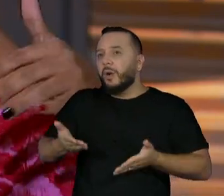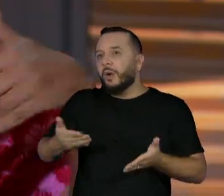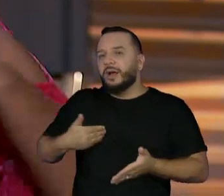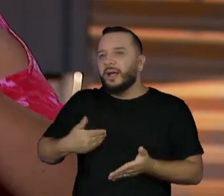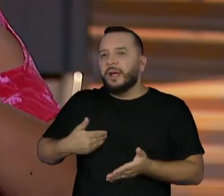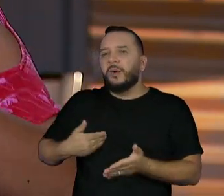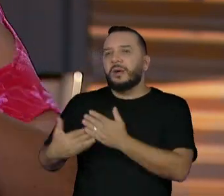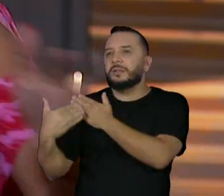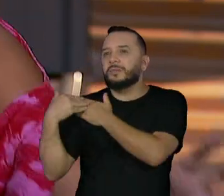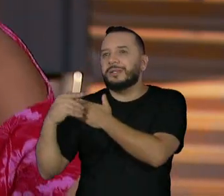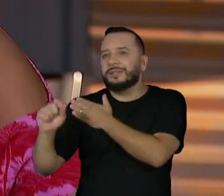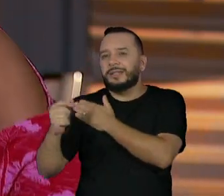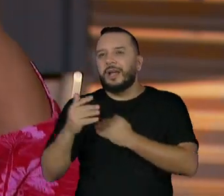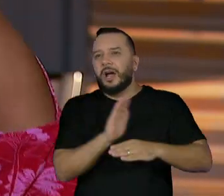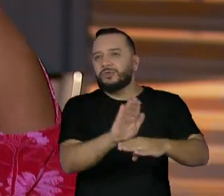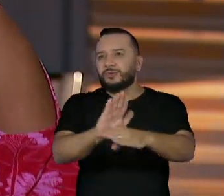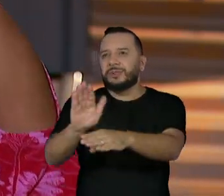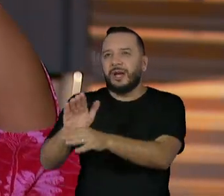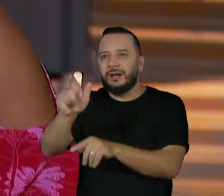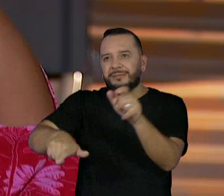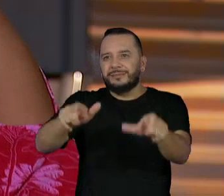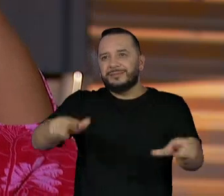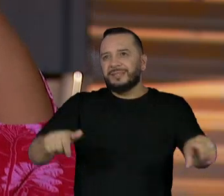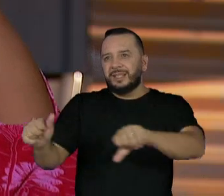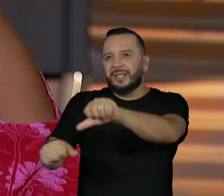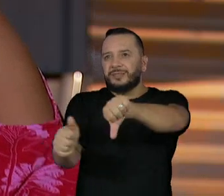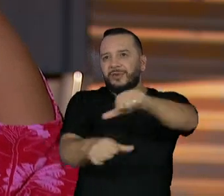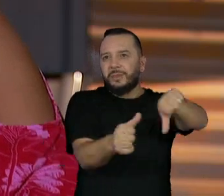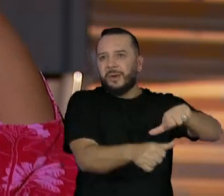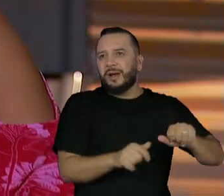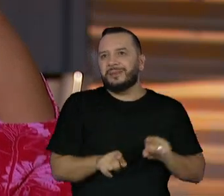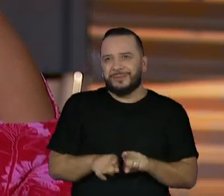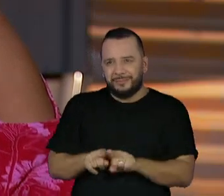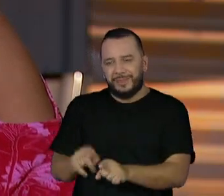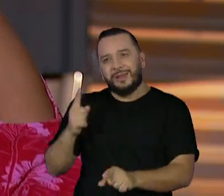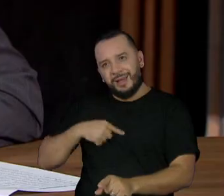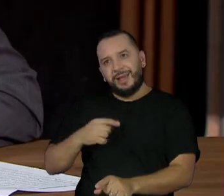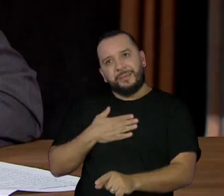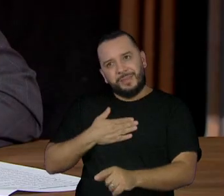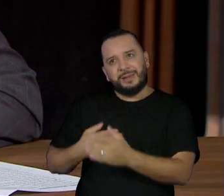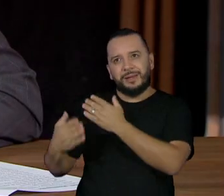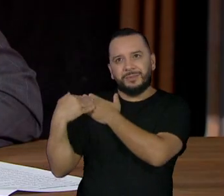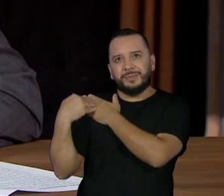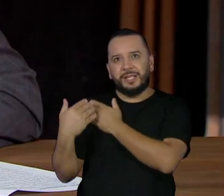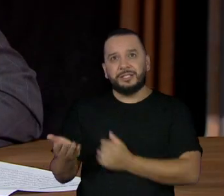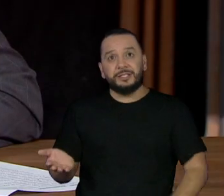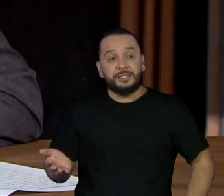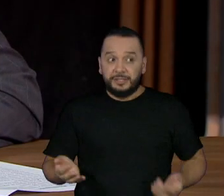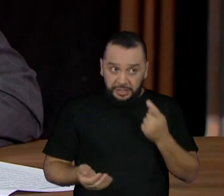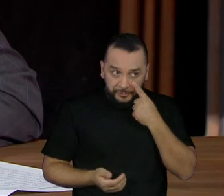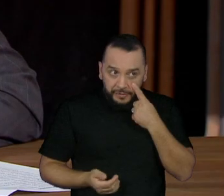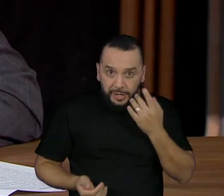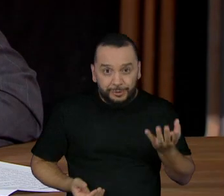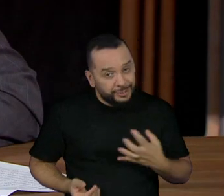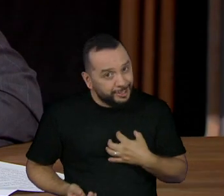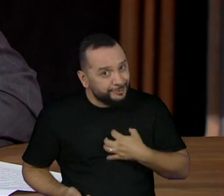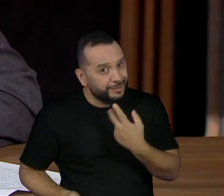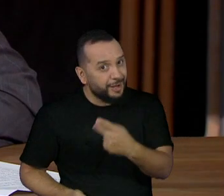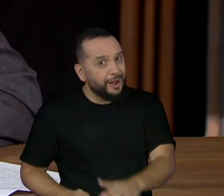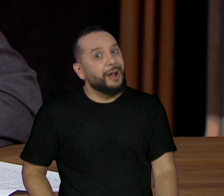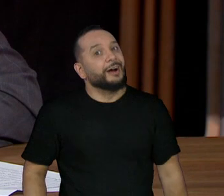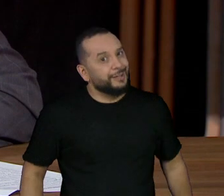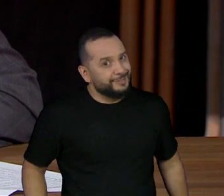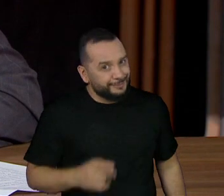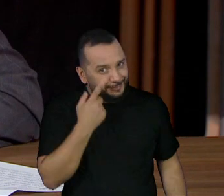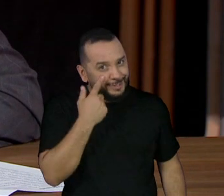de ajudar que outras vidas também sejam transformadas. Acho que essa é uma missão. Vocês estão vendo onde que essa moça vai chegar, hein,